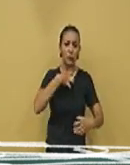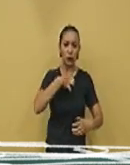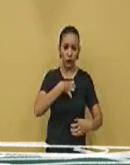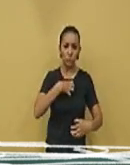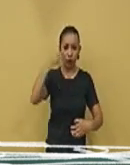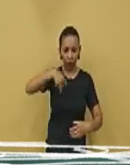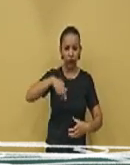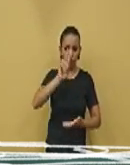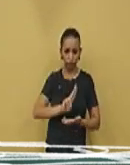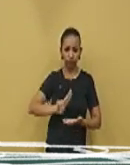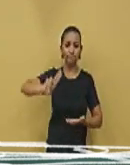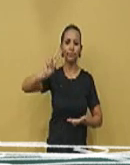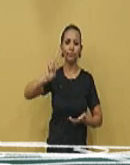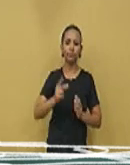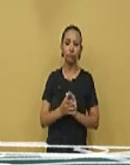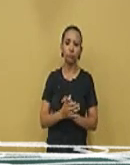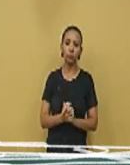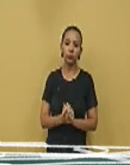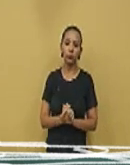universidade